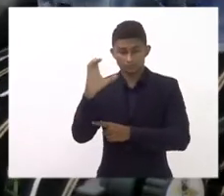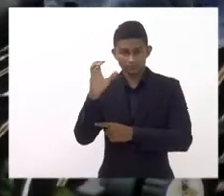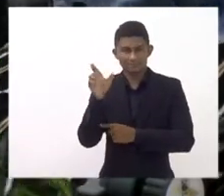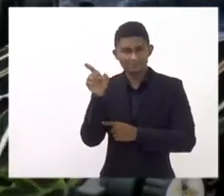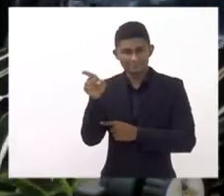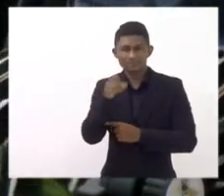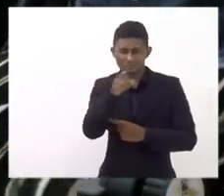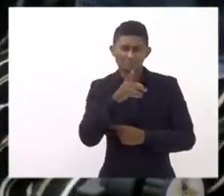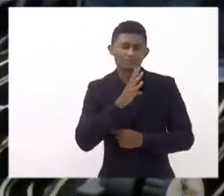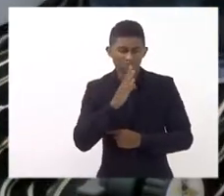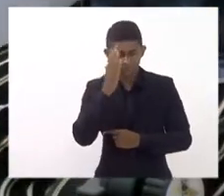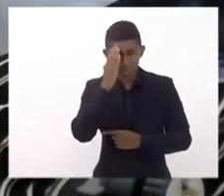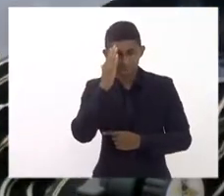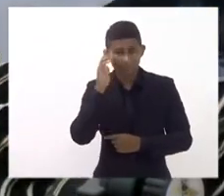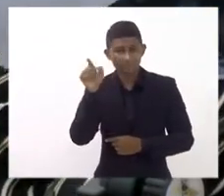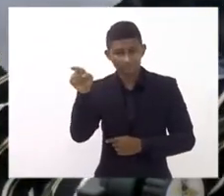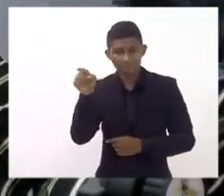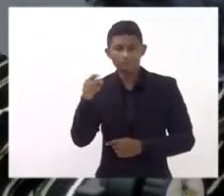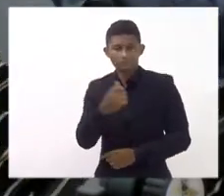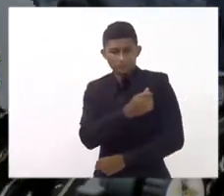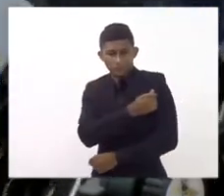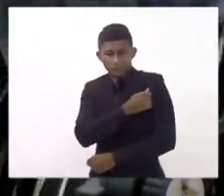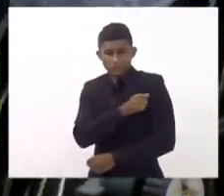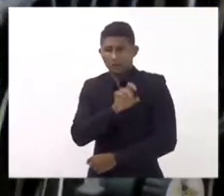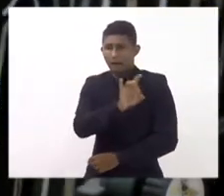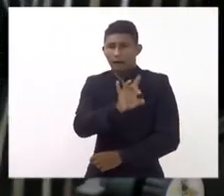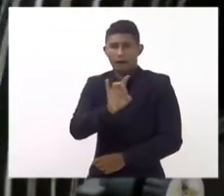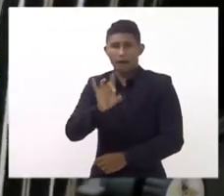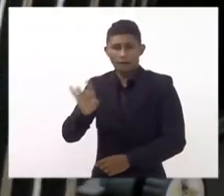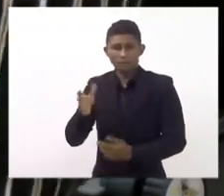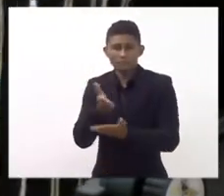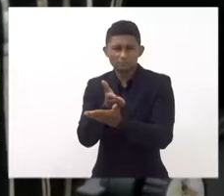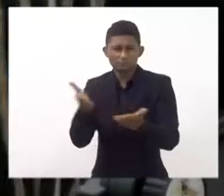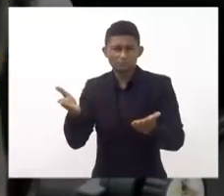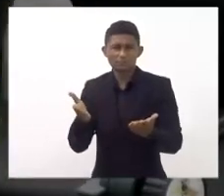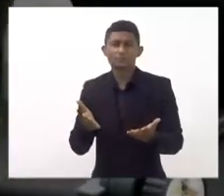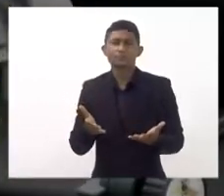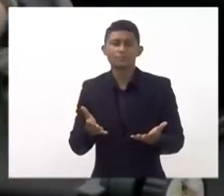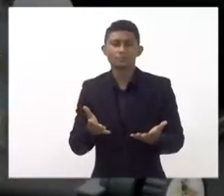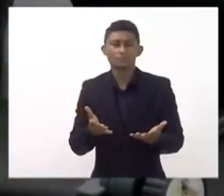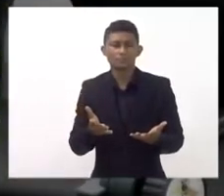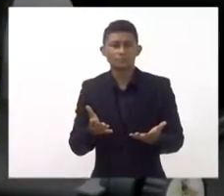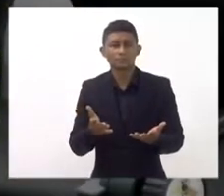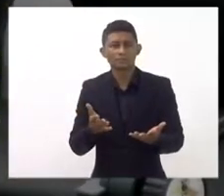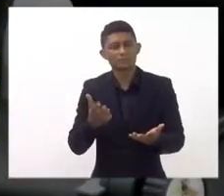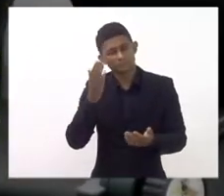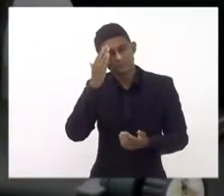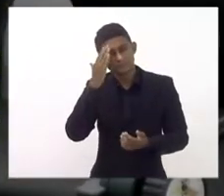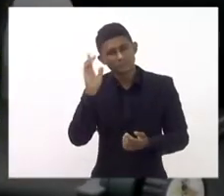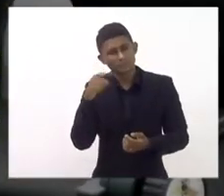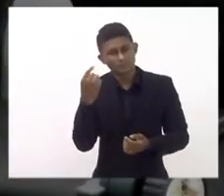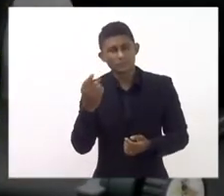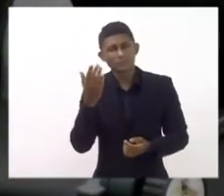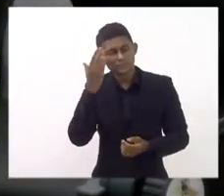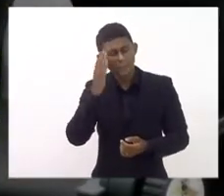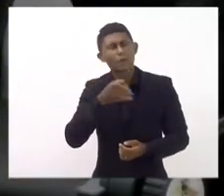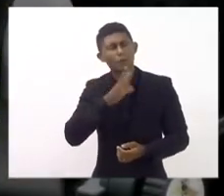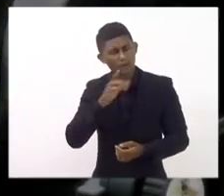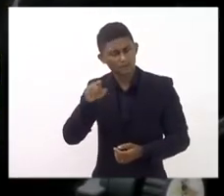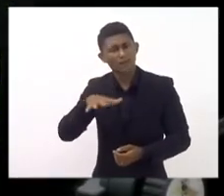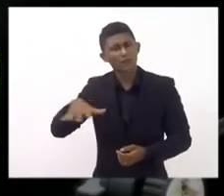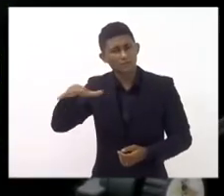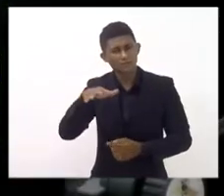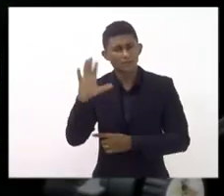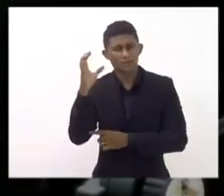bem conhece, cada estudante, em regra, em razão da gente atender toda a região